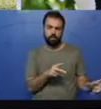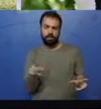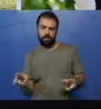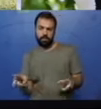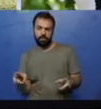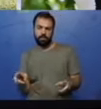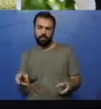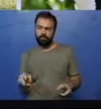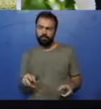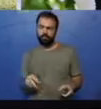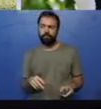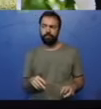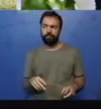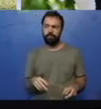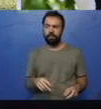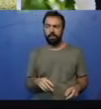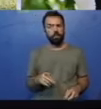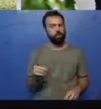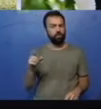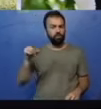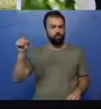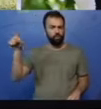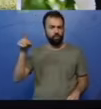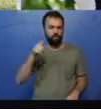aquático, coisa que os demais não têm.